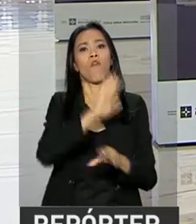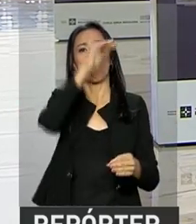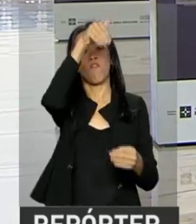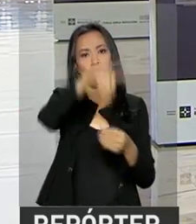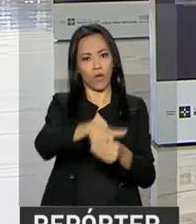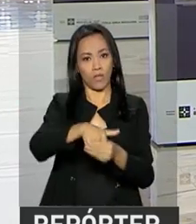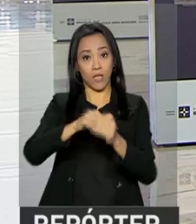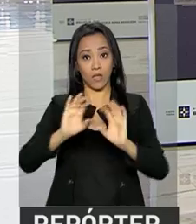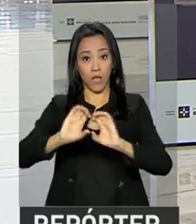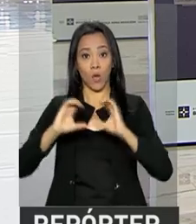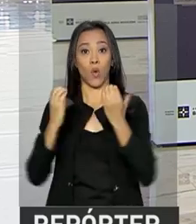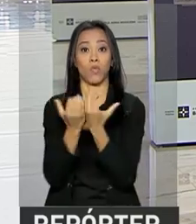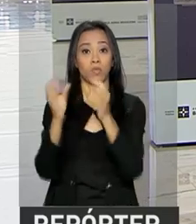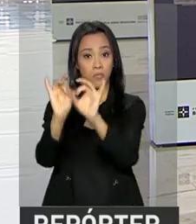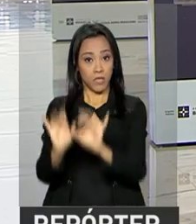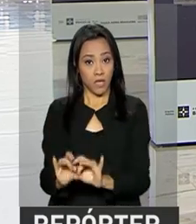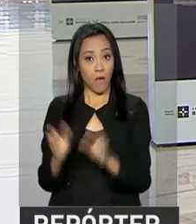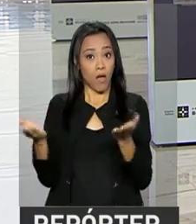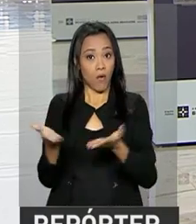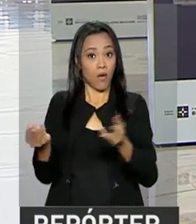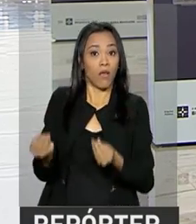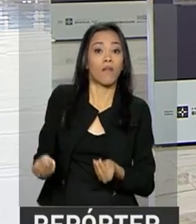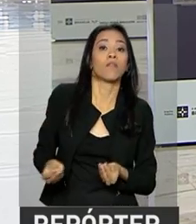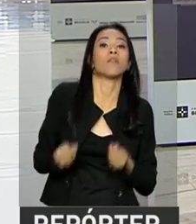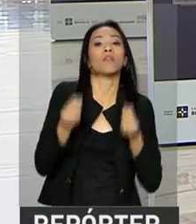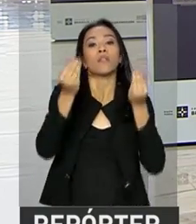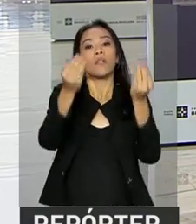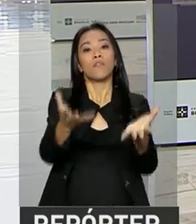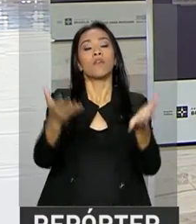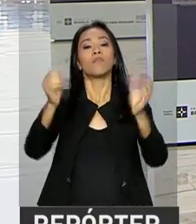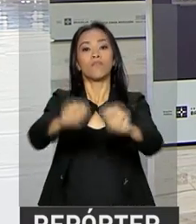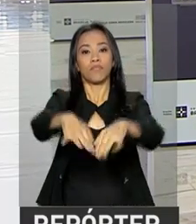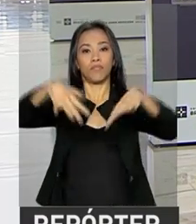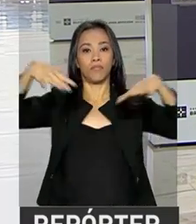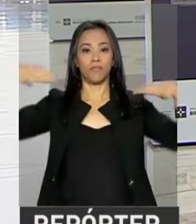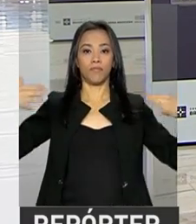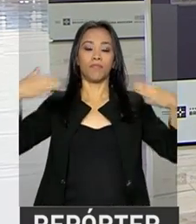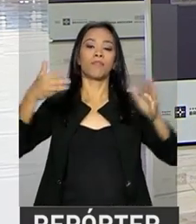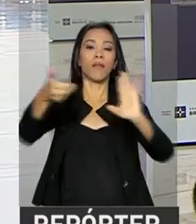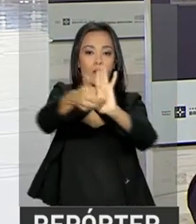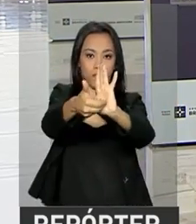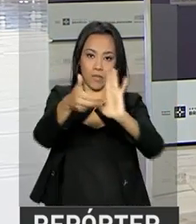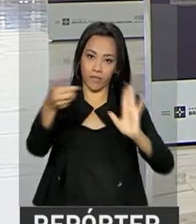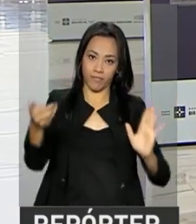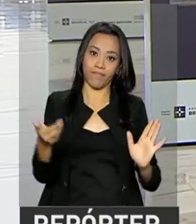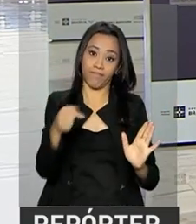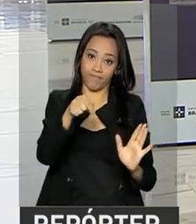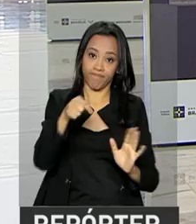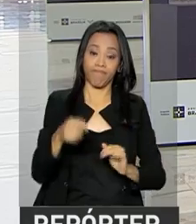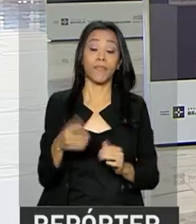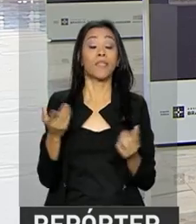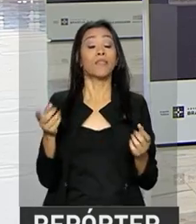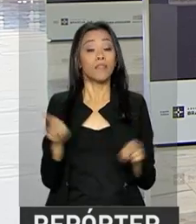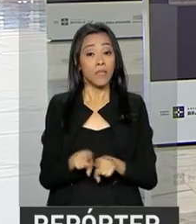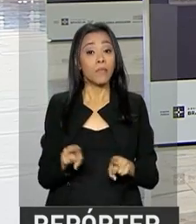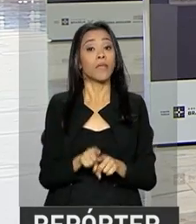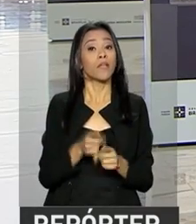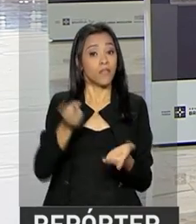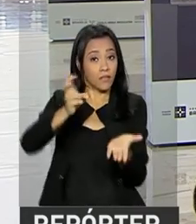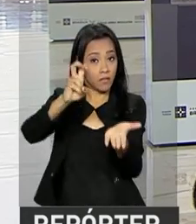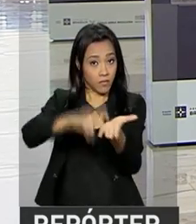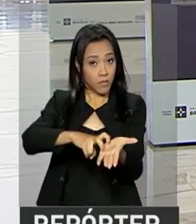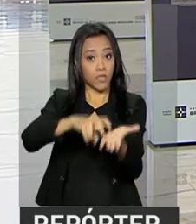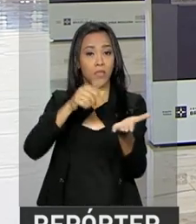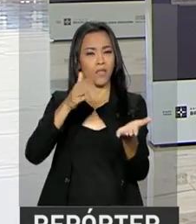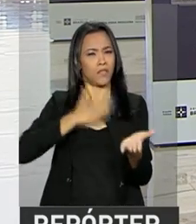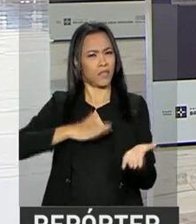comissão especial que analisa o tema e agora segue para o plenário da Câmara dos Deputados Jaime ainda pela manhã na agenda do presidente Michel